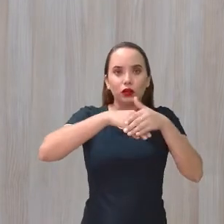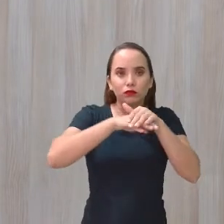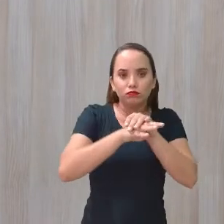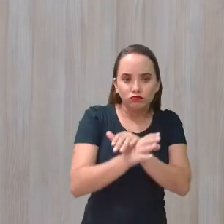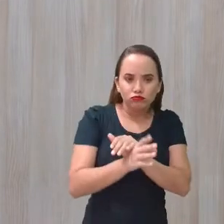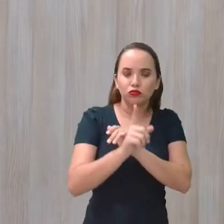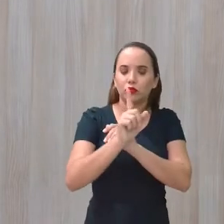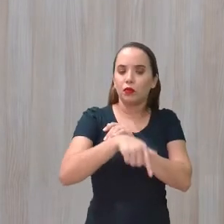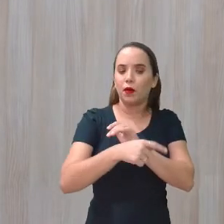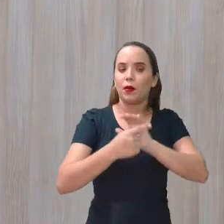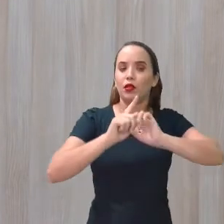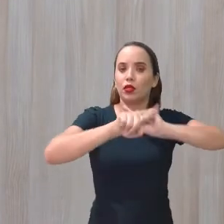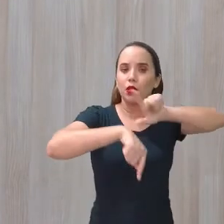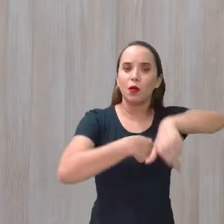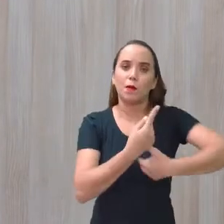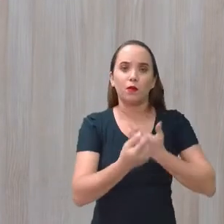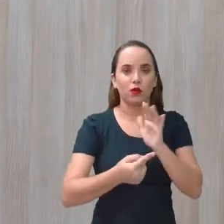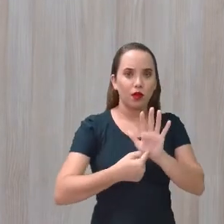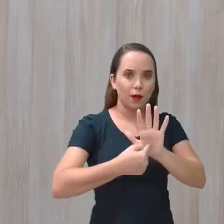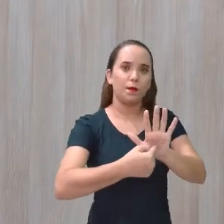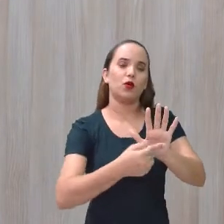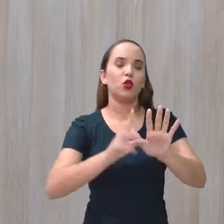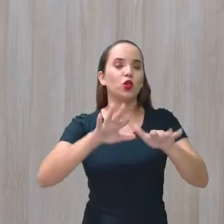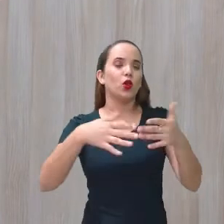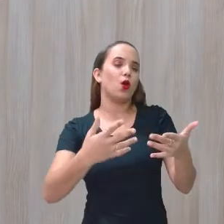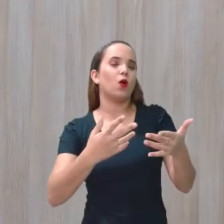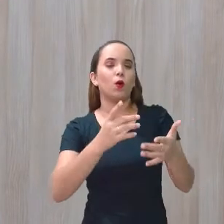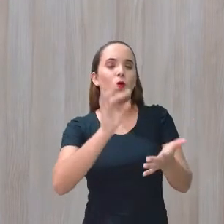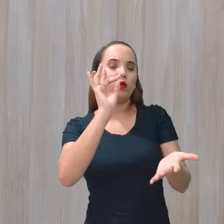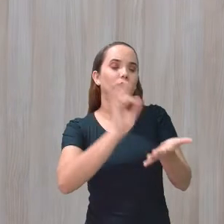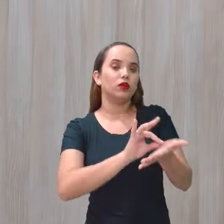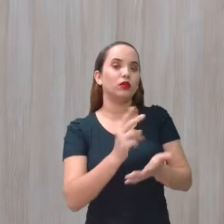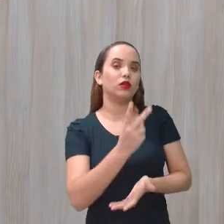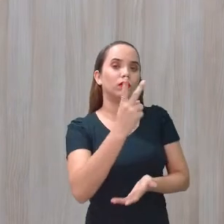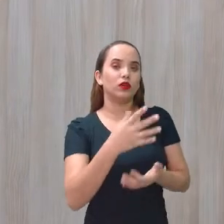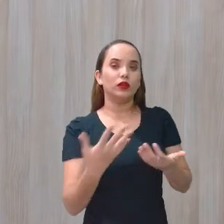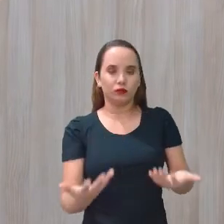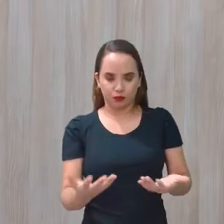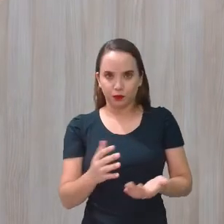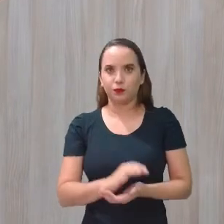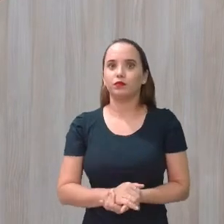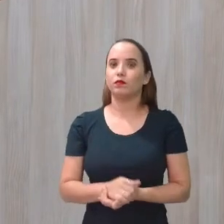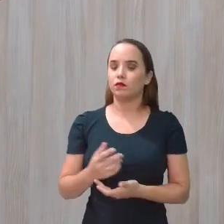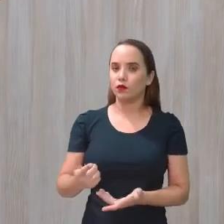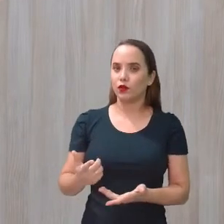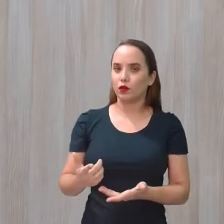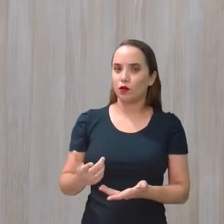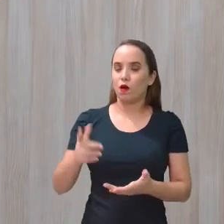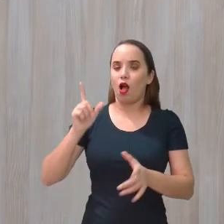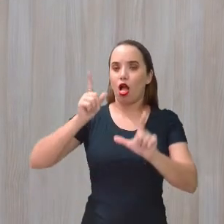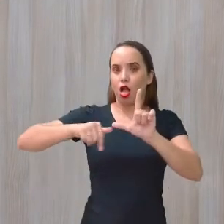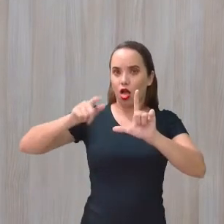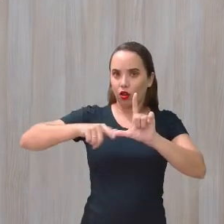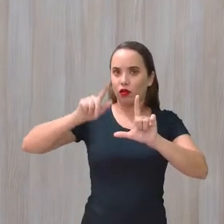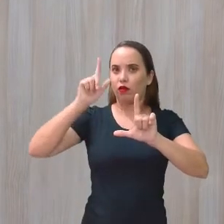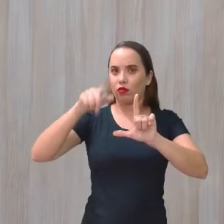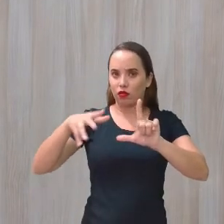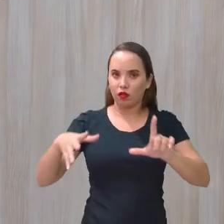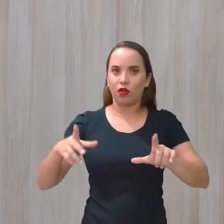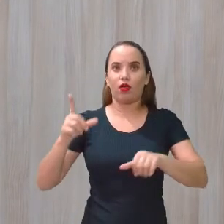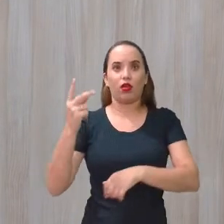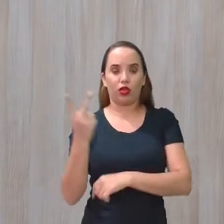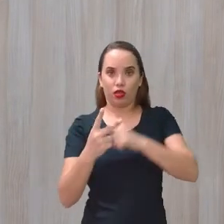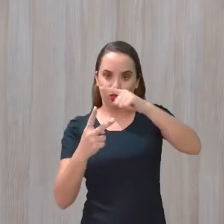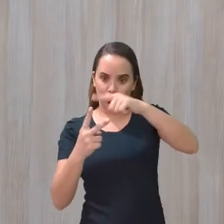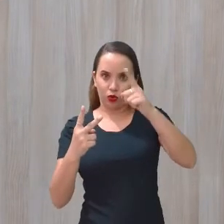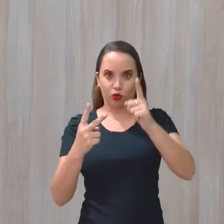de uma informação desconhecida. Nesse caso, a informação numérica. As letras aparecem na matemática com duas